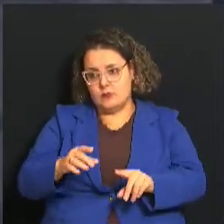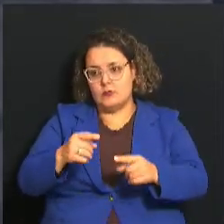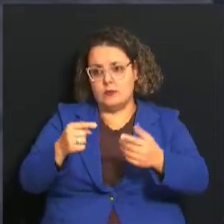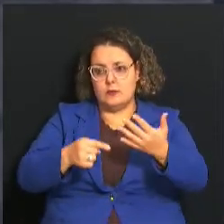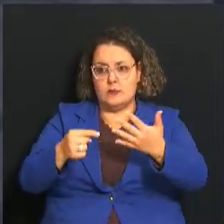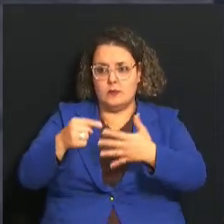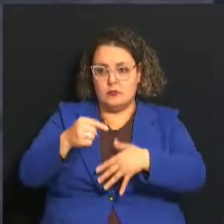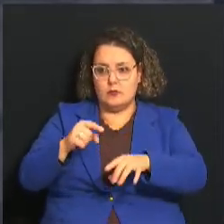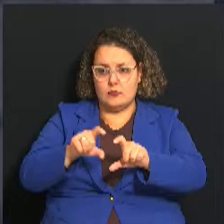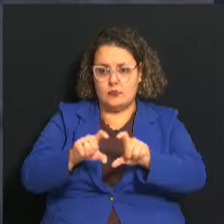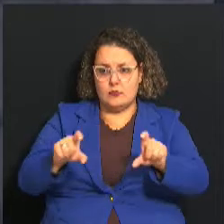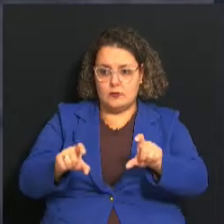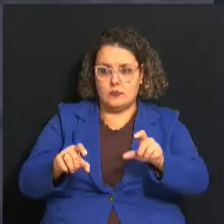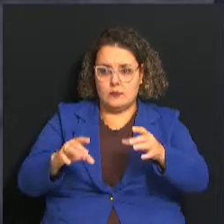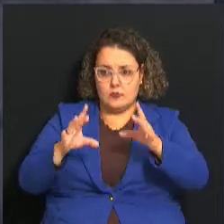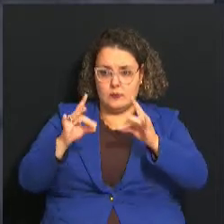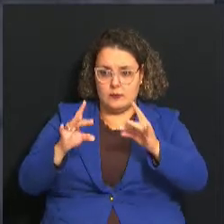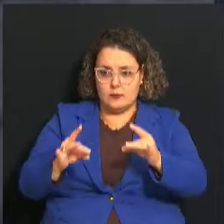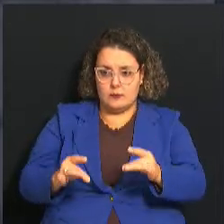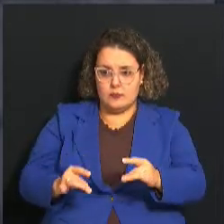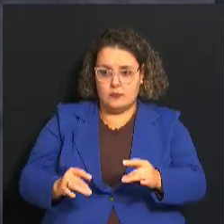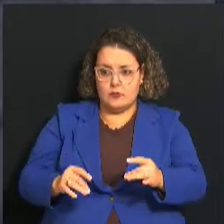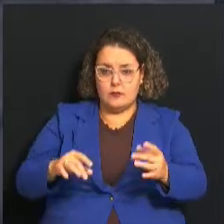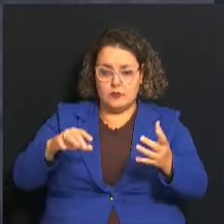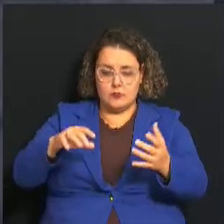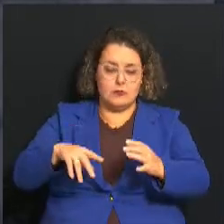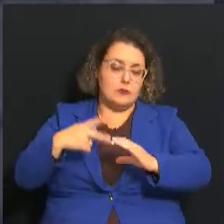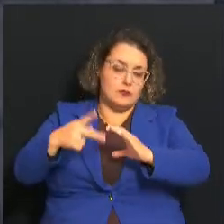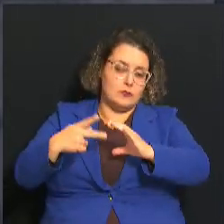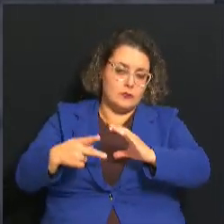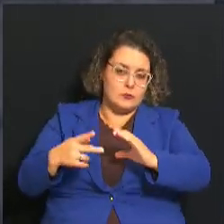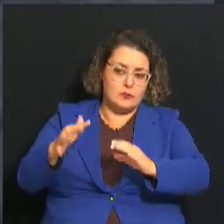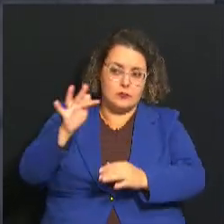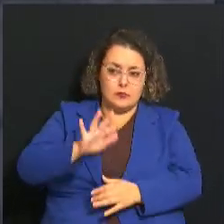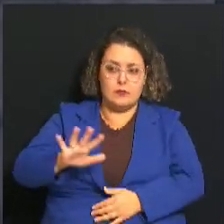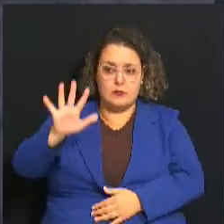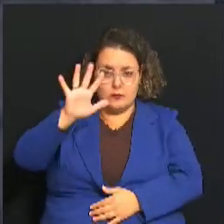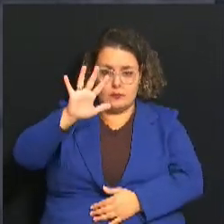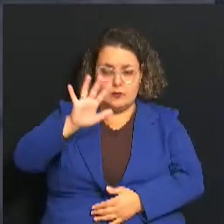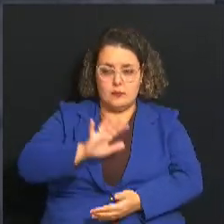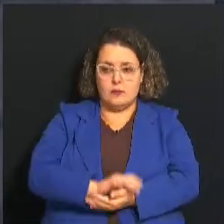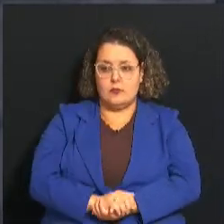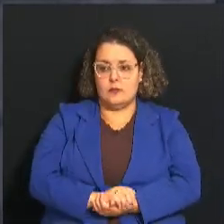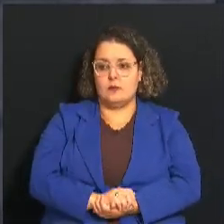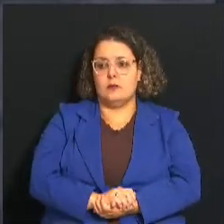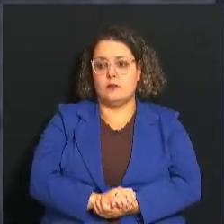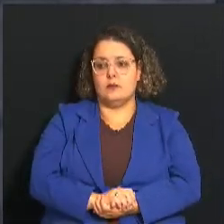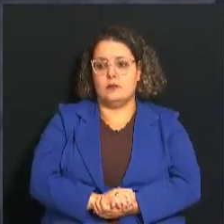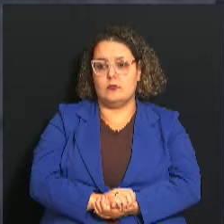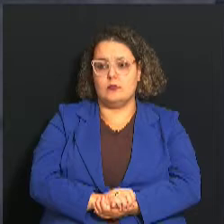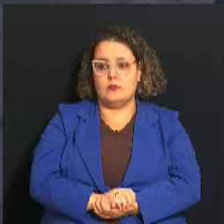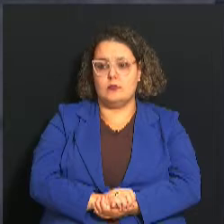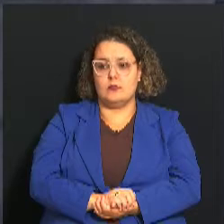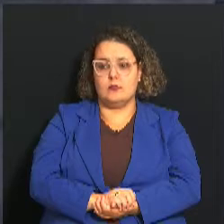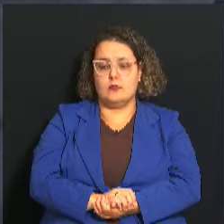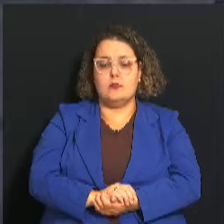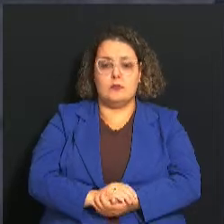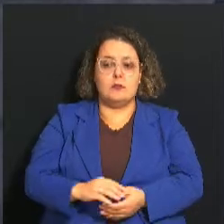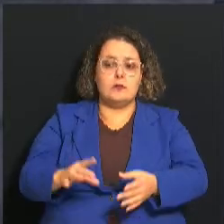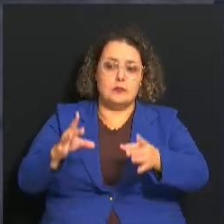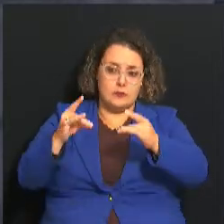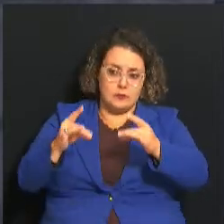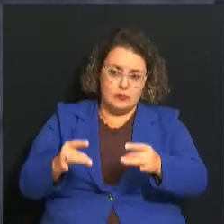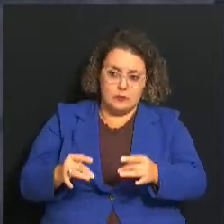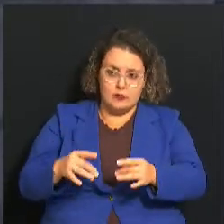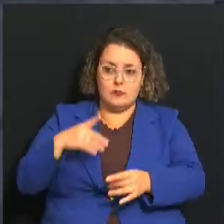caput e seus incisos. Isso é da Câmara Federal. E quando fala, poderão integrar também, além de